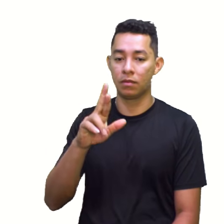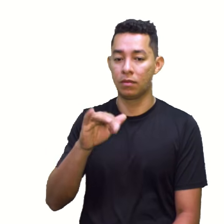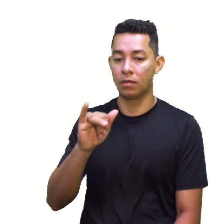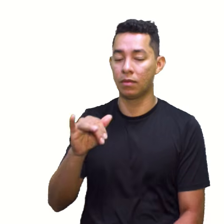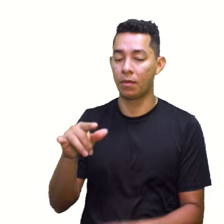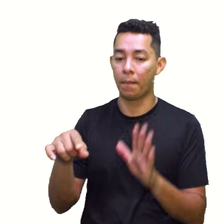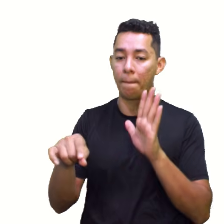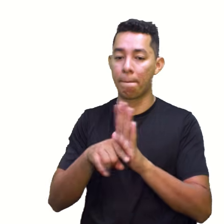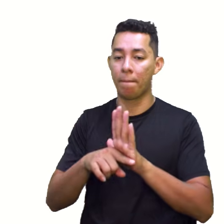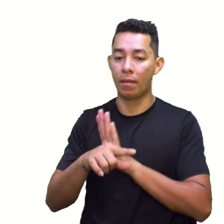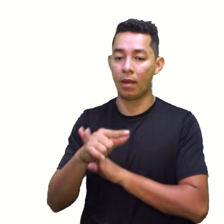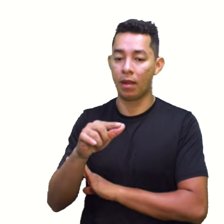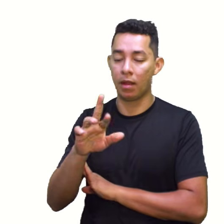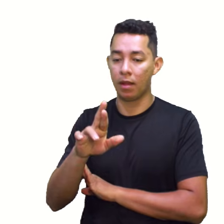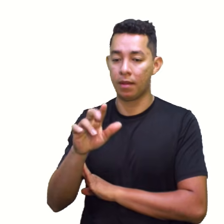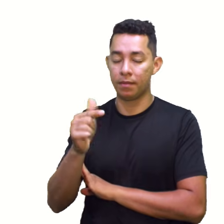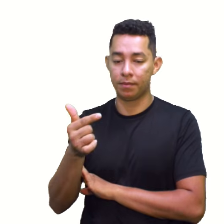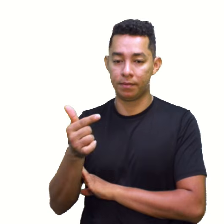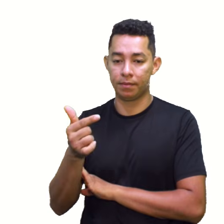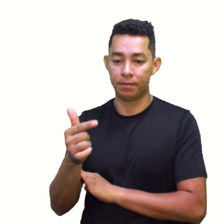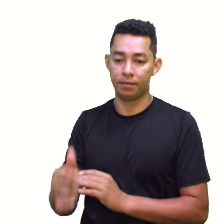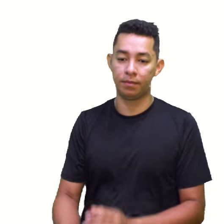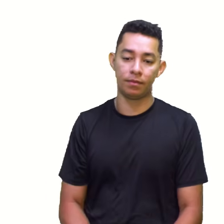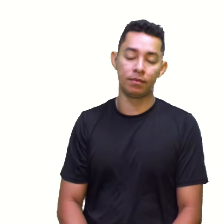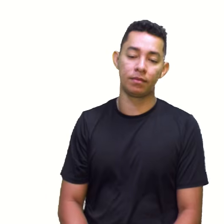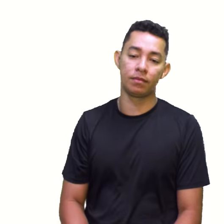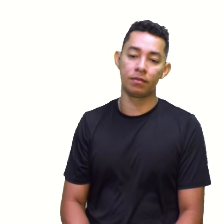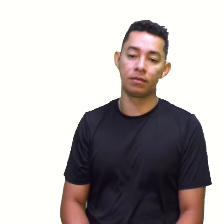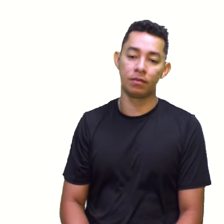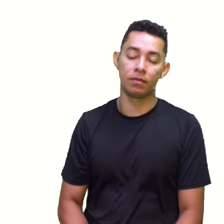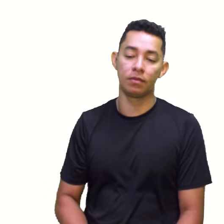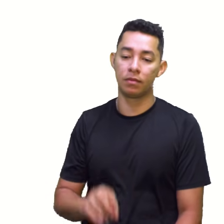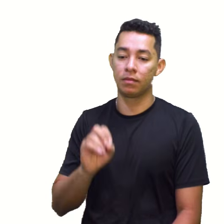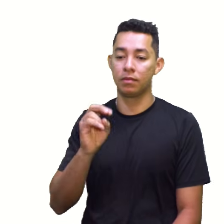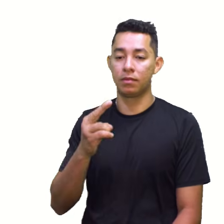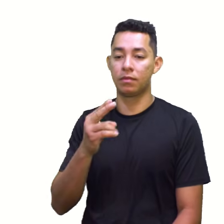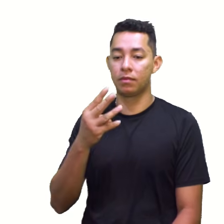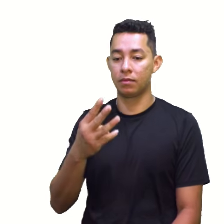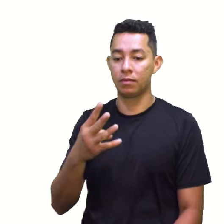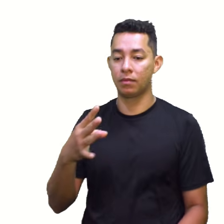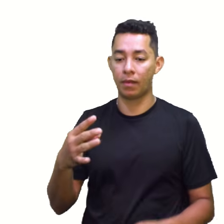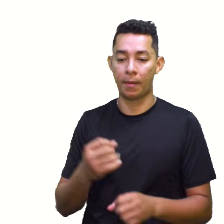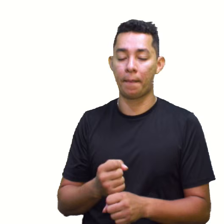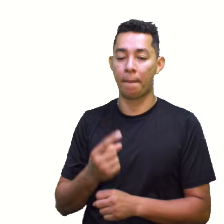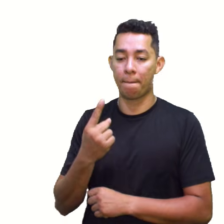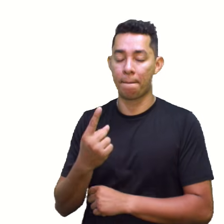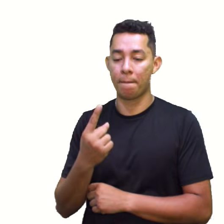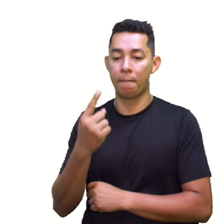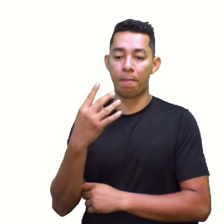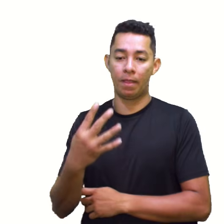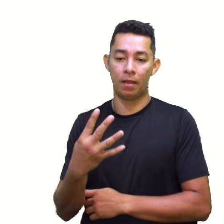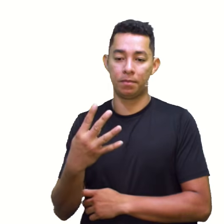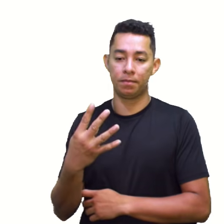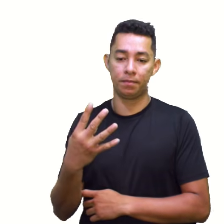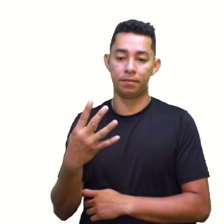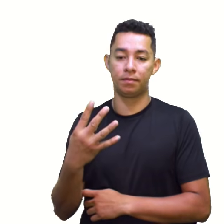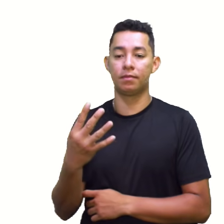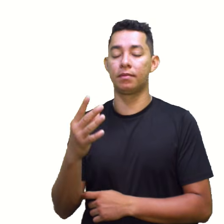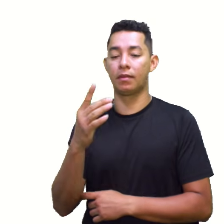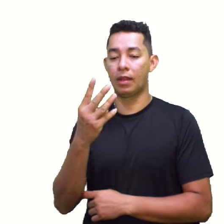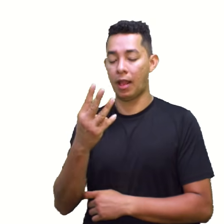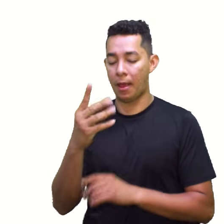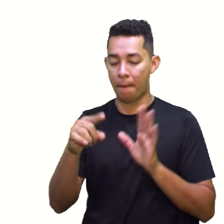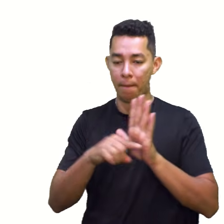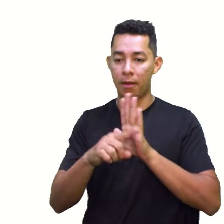menos R2. Então, ó, 3 mais 1, 4. 3 menos 1, 2.